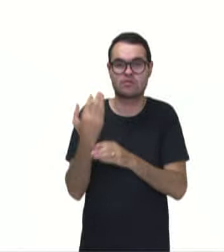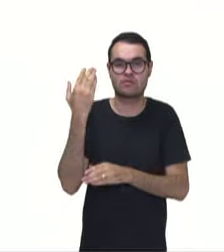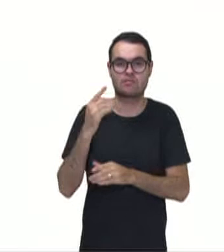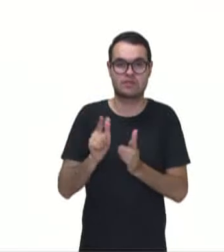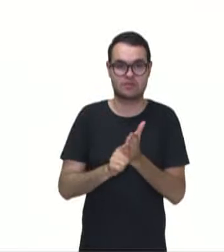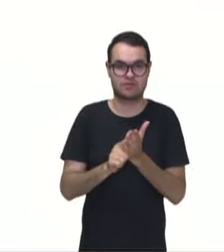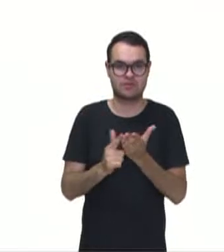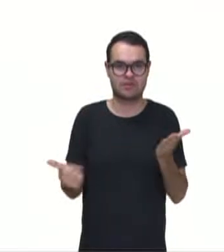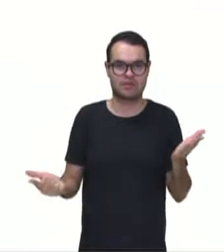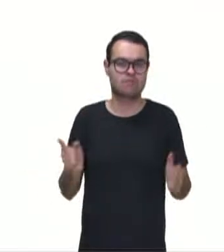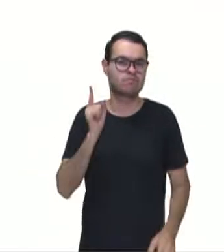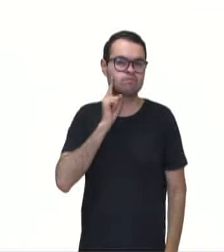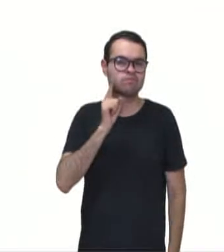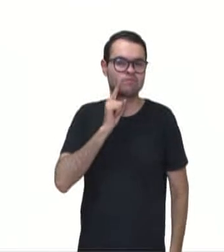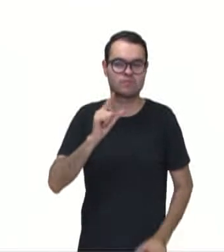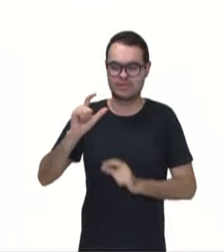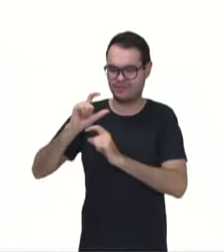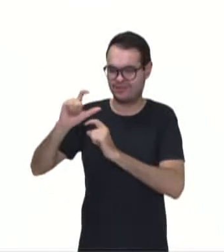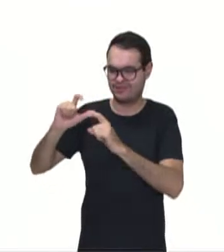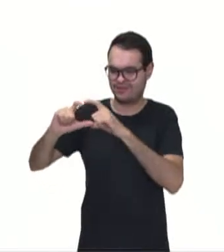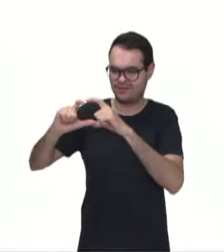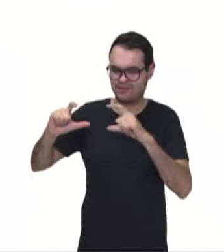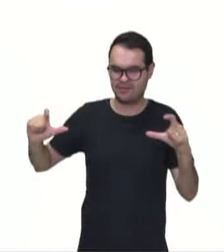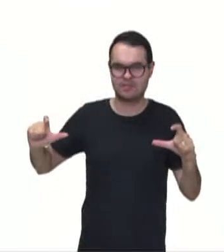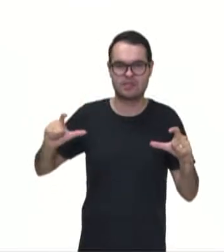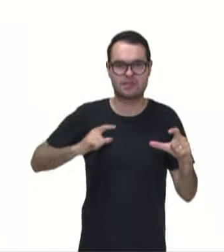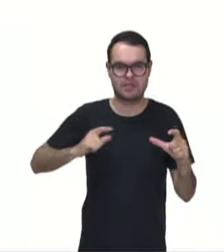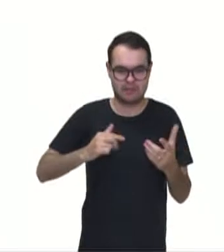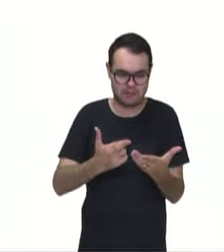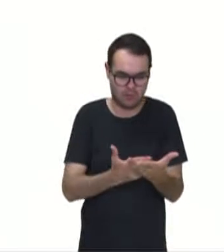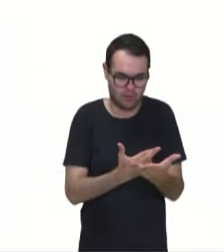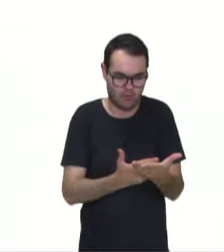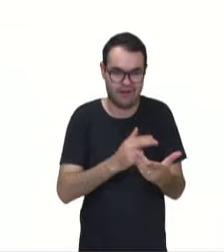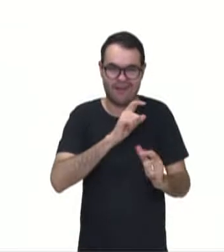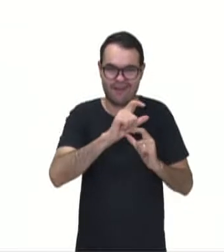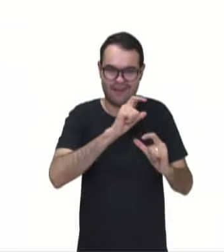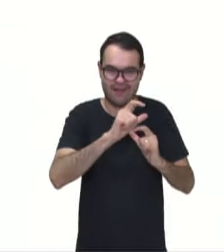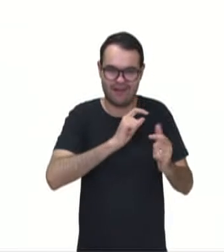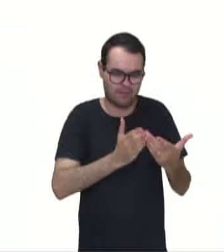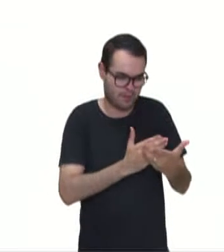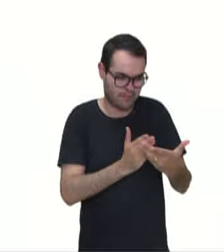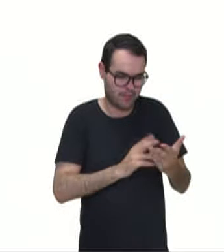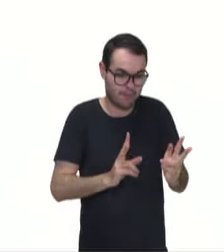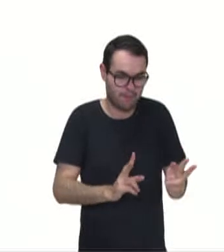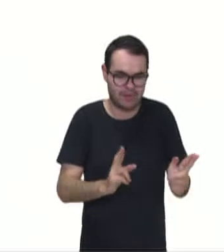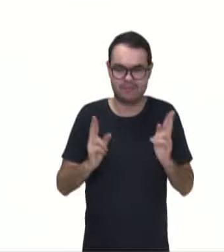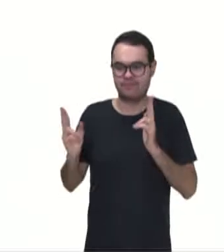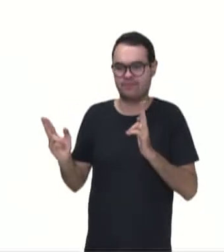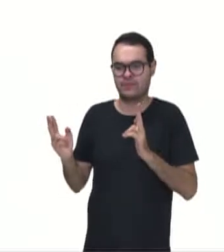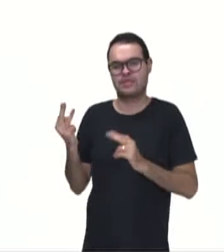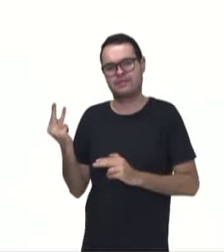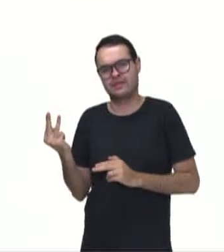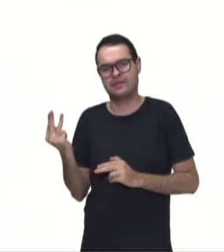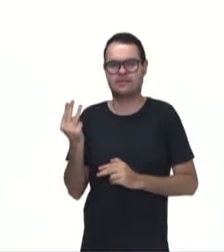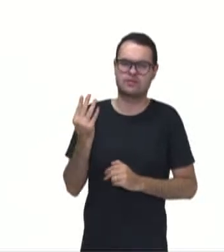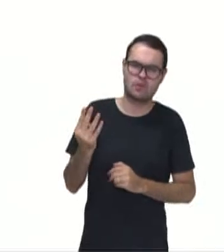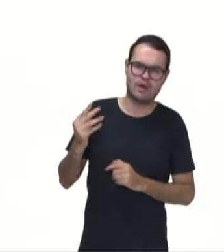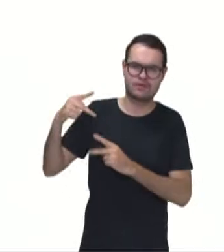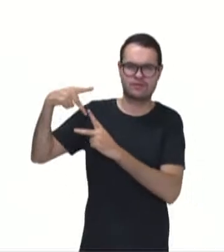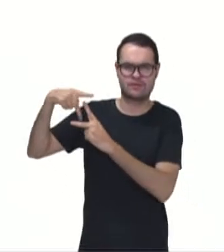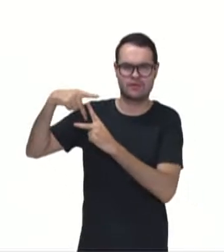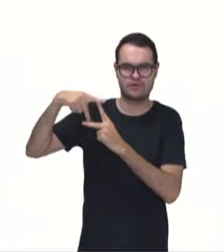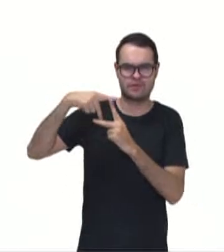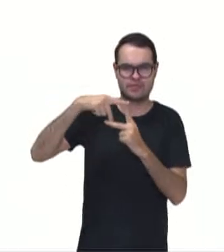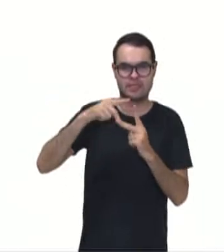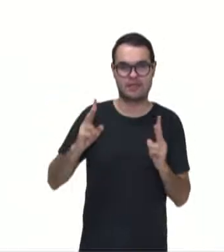um segmento ou fragmento de uma história em quadrinho ou HQ, geralmente com 3 ou 4 quadrinhos, contexto